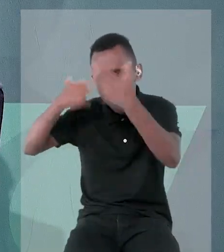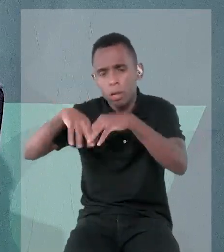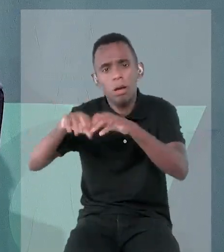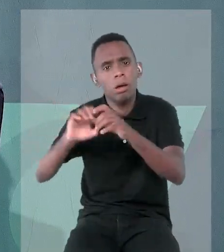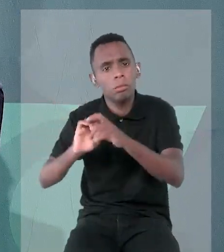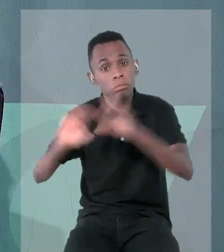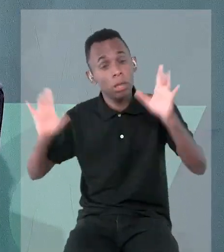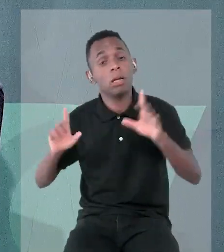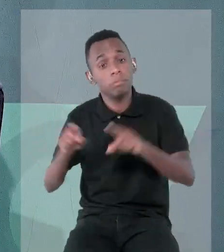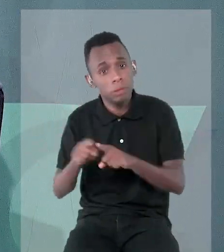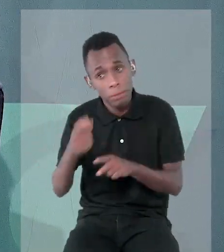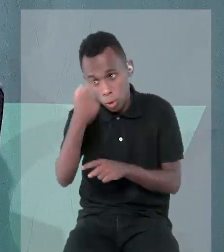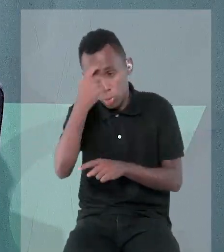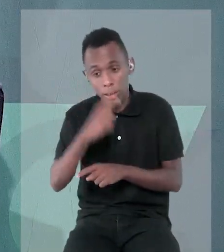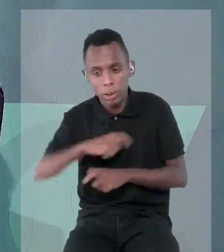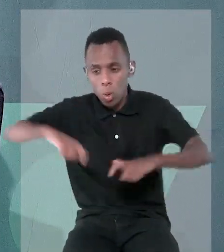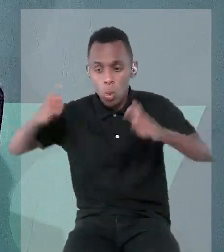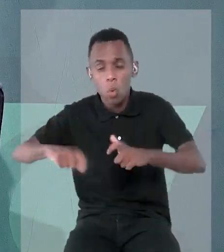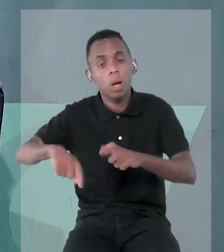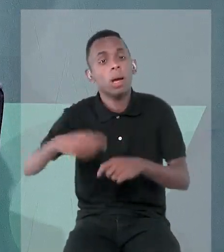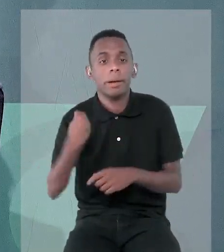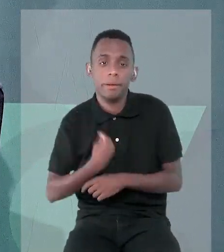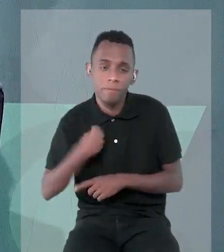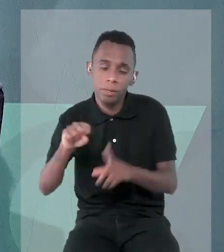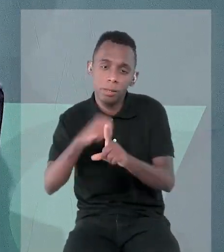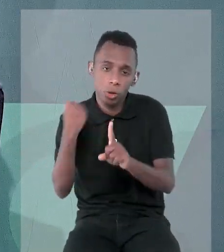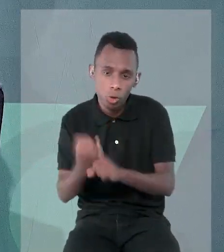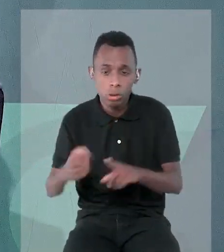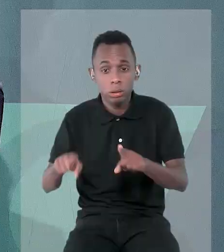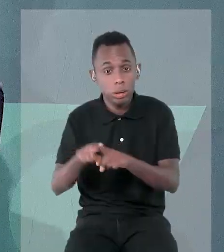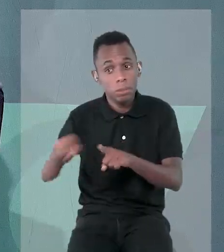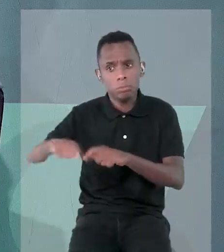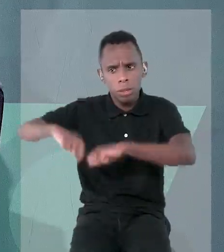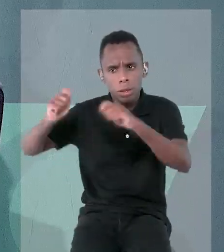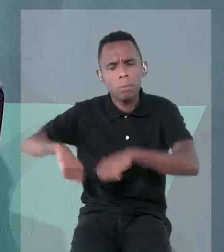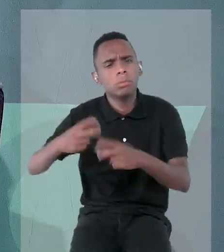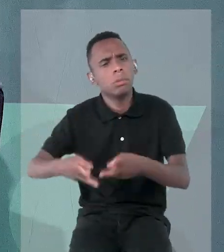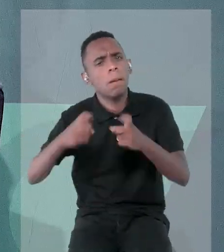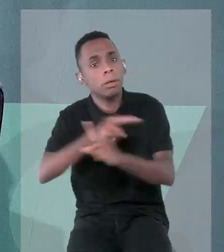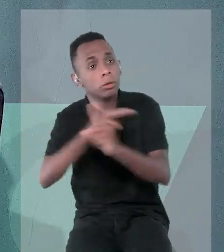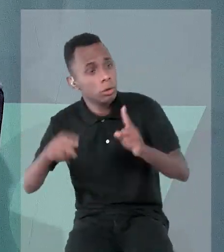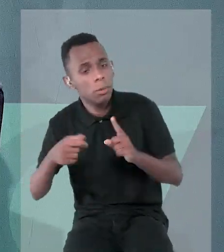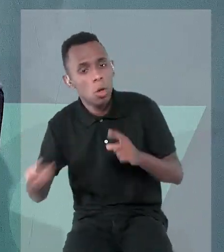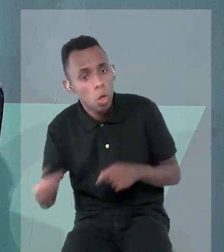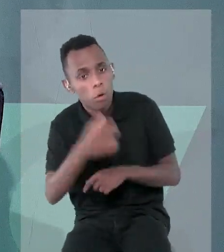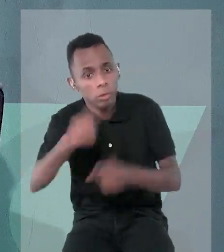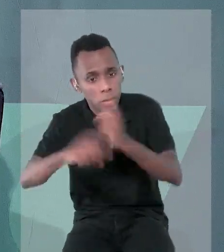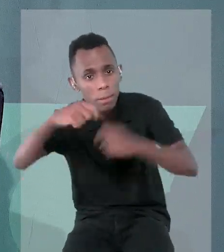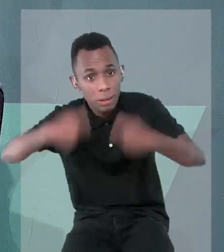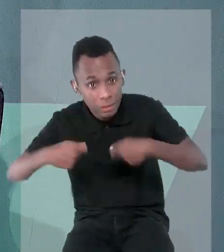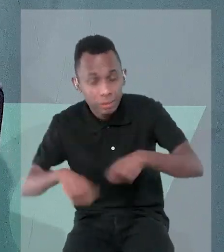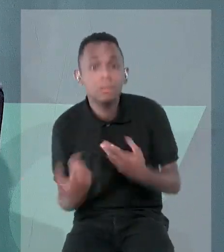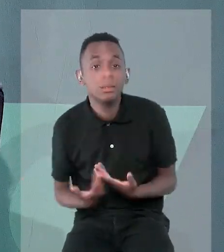para ganhar consciência do lugar onde eles estão na sociedade e serem capazes de enxergar a necessidade de transformação,